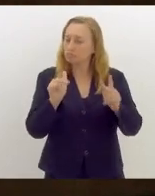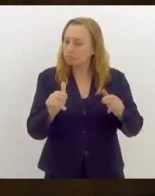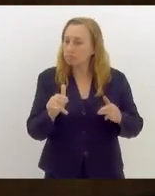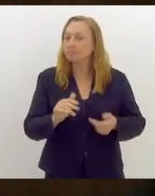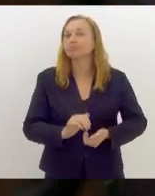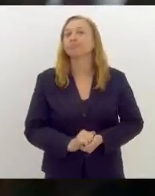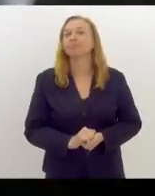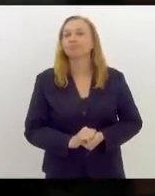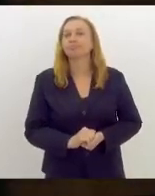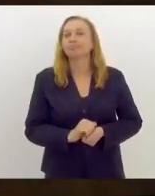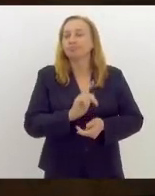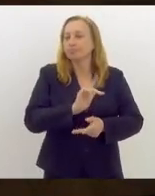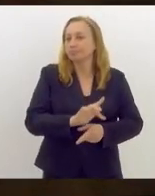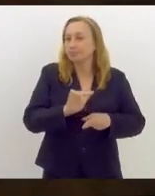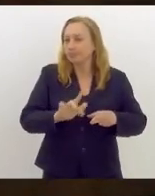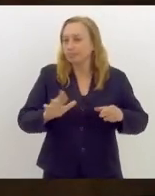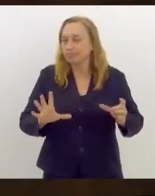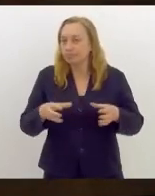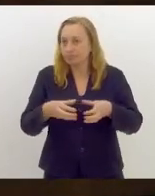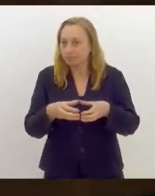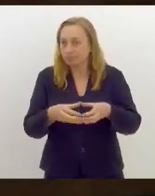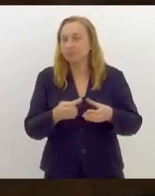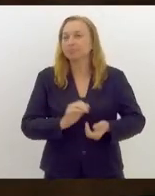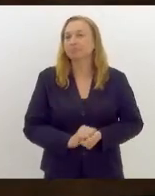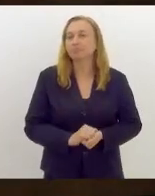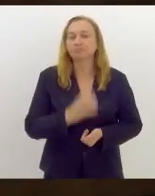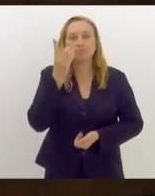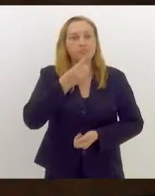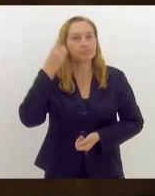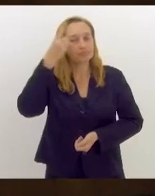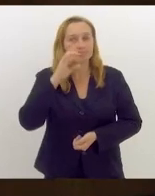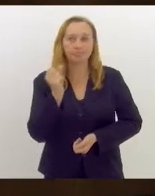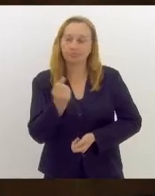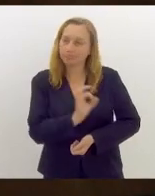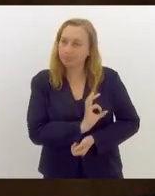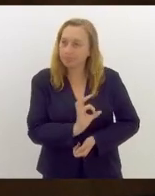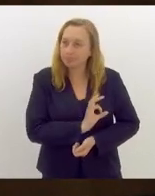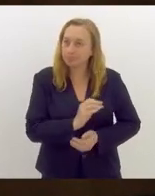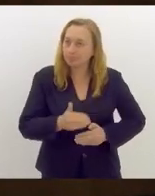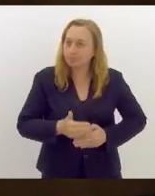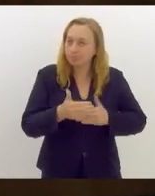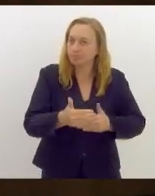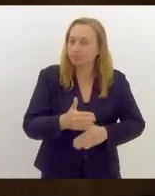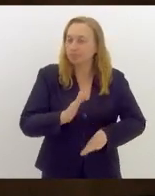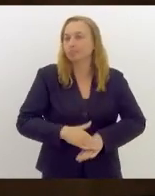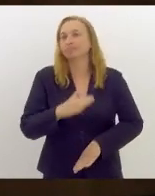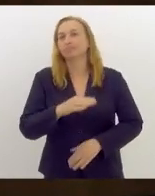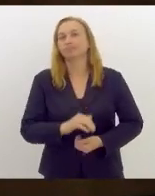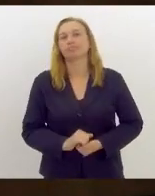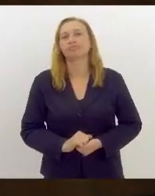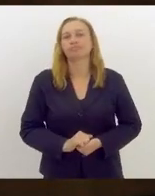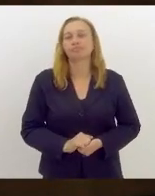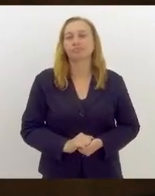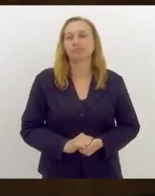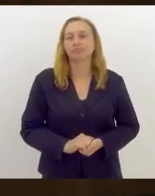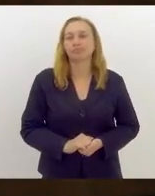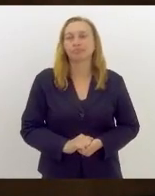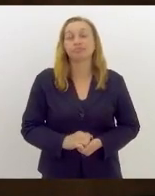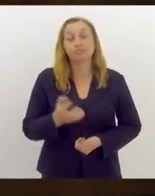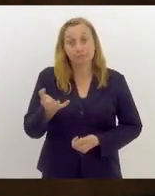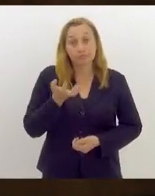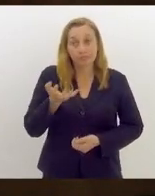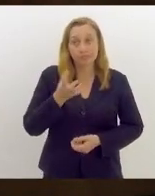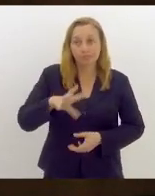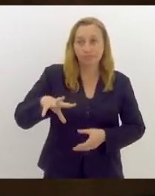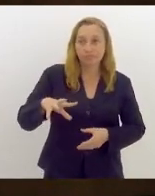em diversas comissões deputada Rocha avança mais ainda porque ela quer